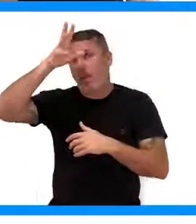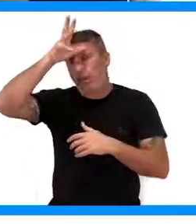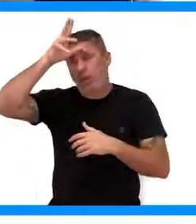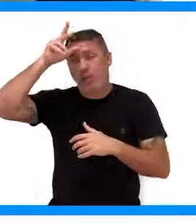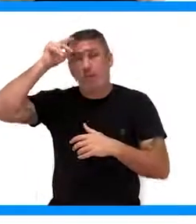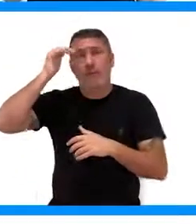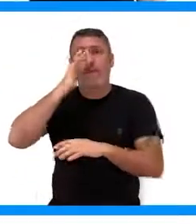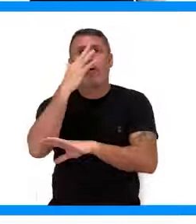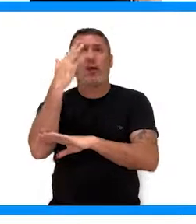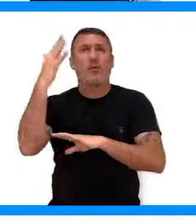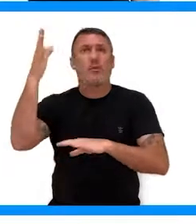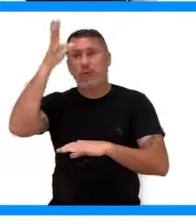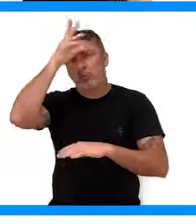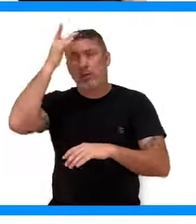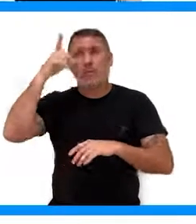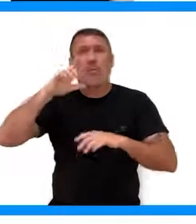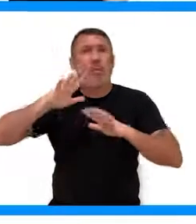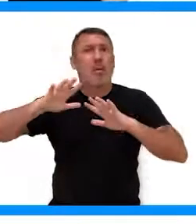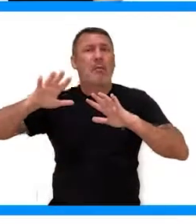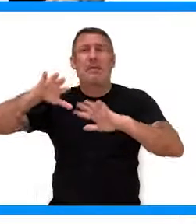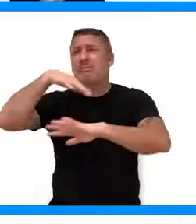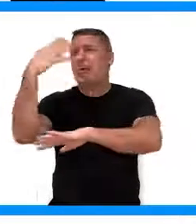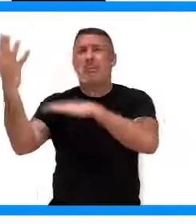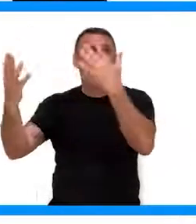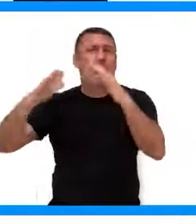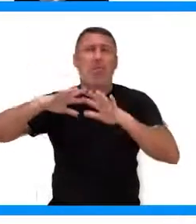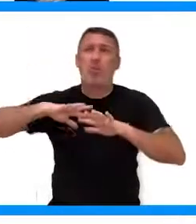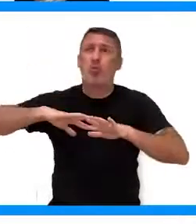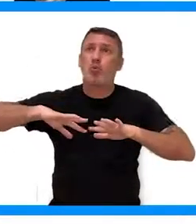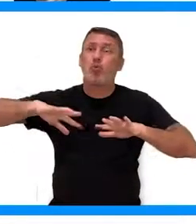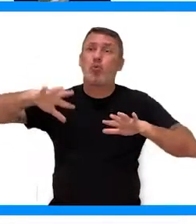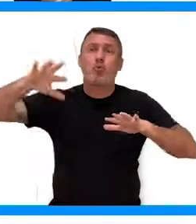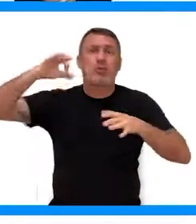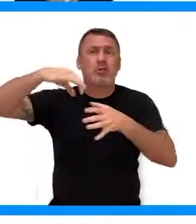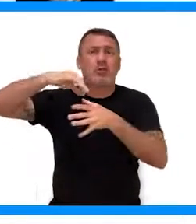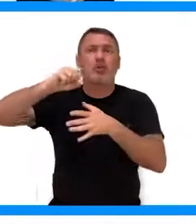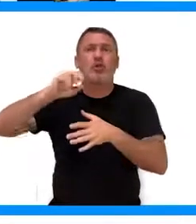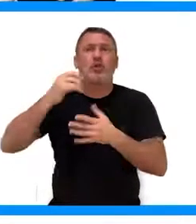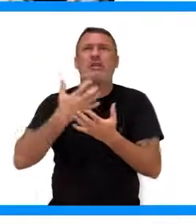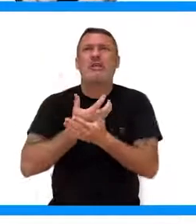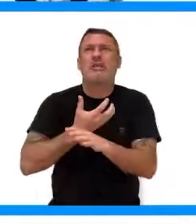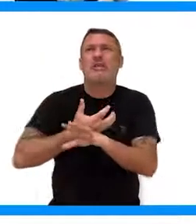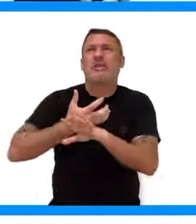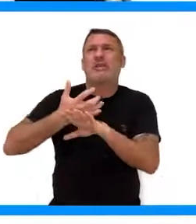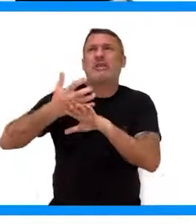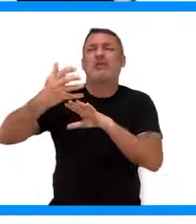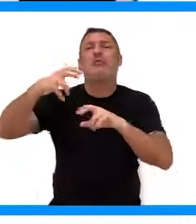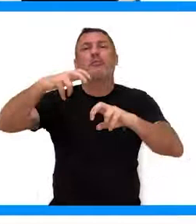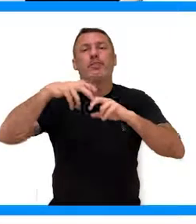região norte do Brasil. Então, a fronteira agrícola ela foi